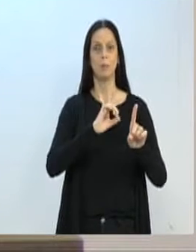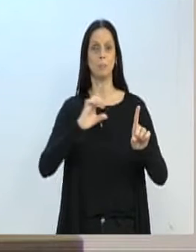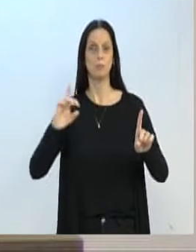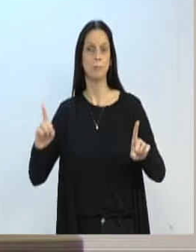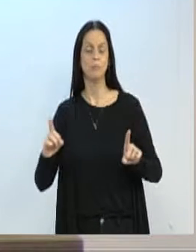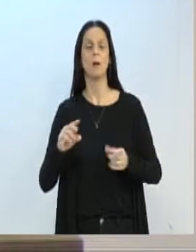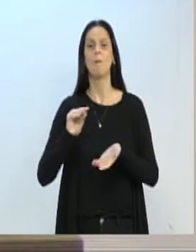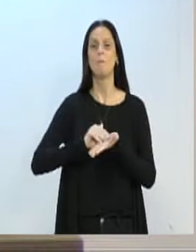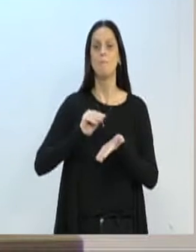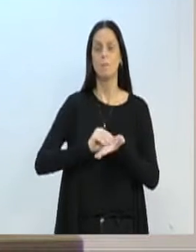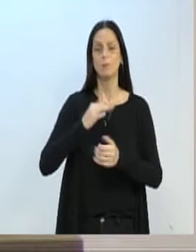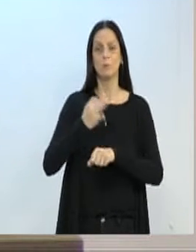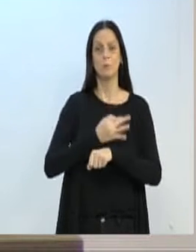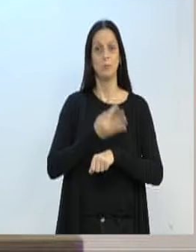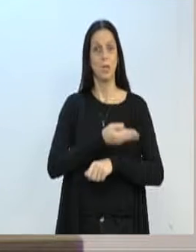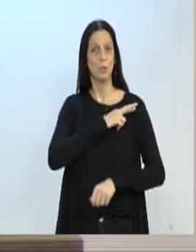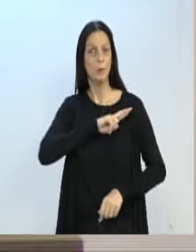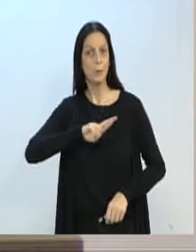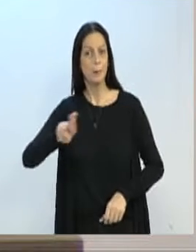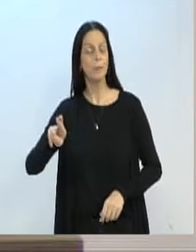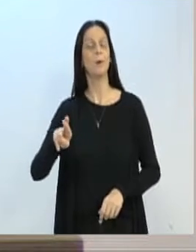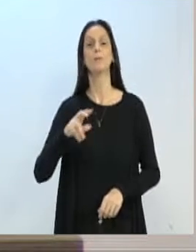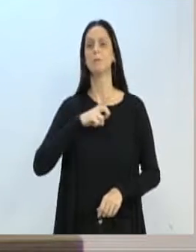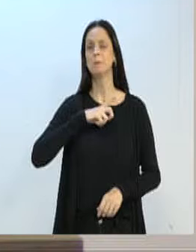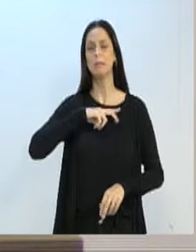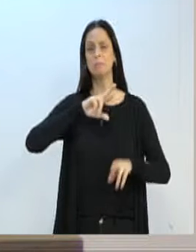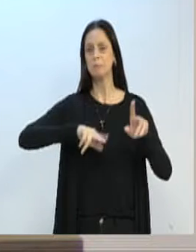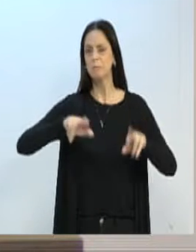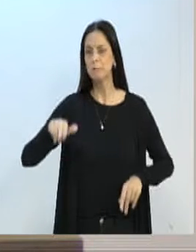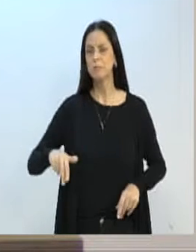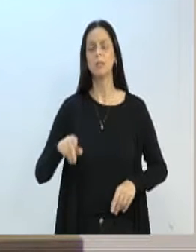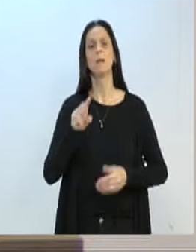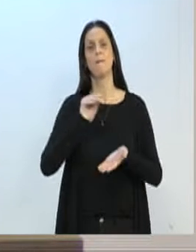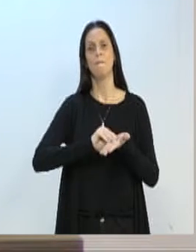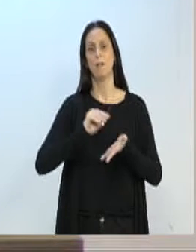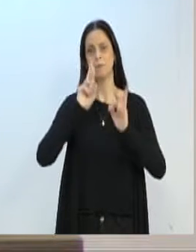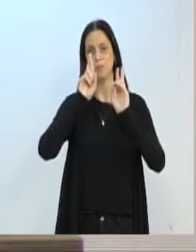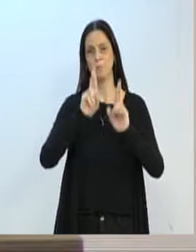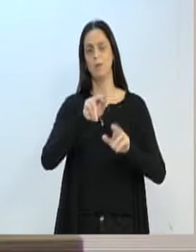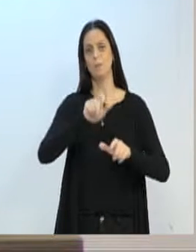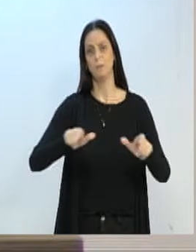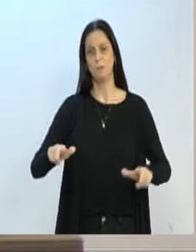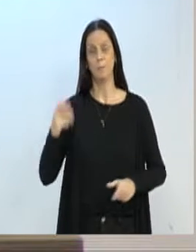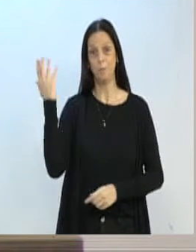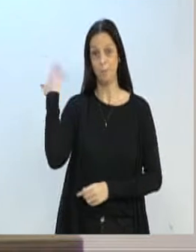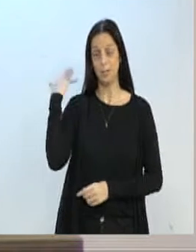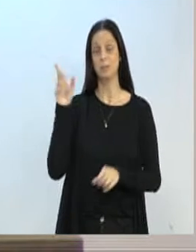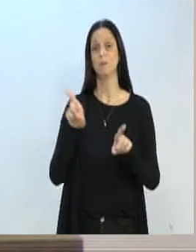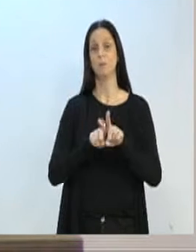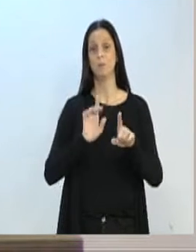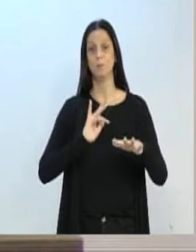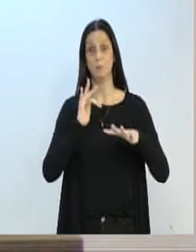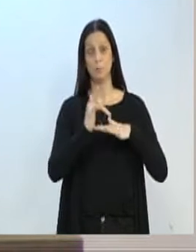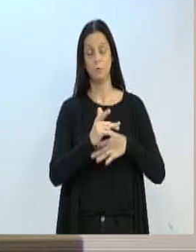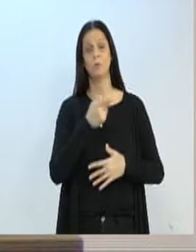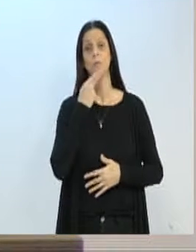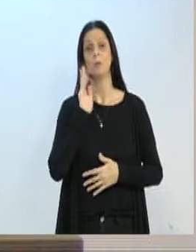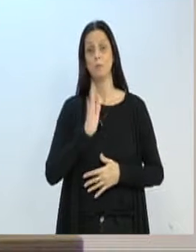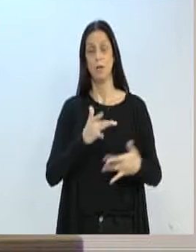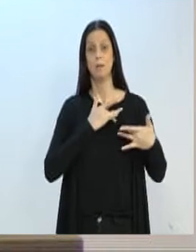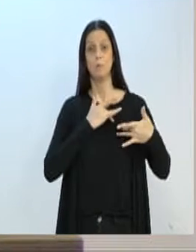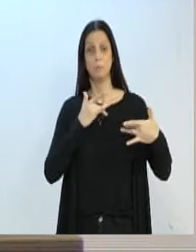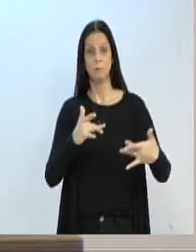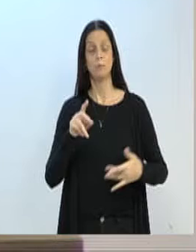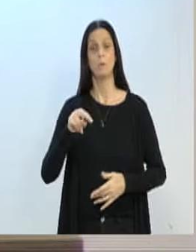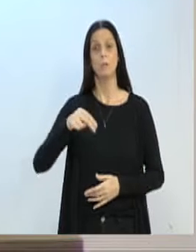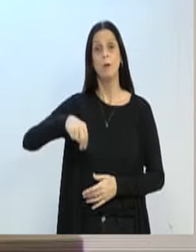religiosa e todas as demais formas que possam existir de desrespeito às pessoas. Recentemente manifestamos nas redes sociais também nossa solidariedade aos nossos irmãos do